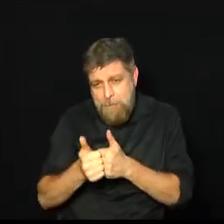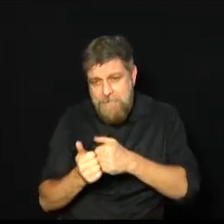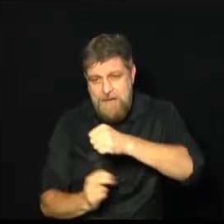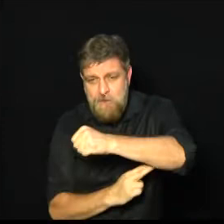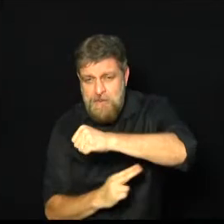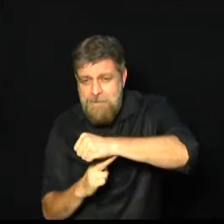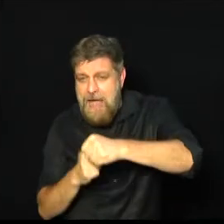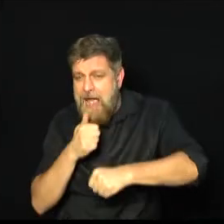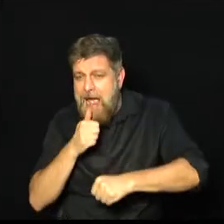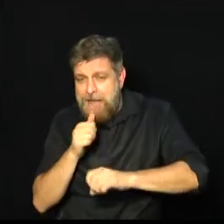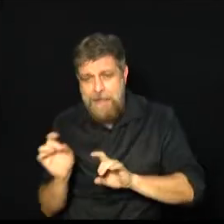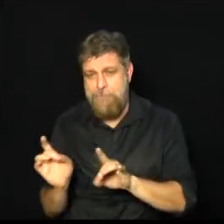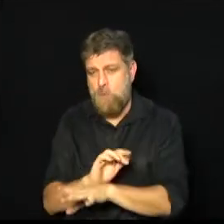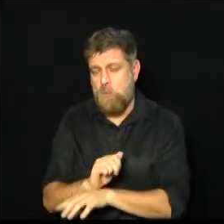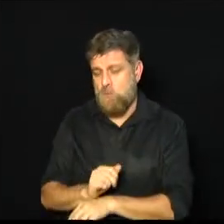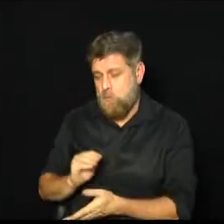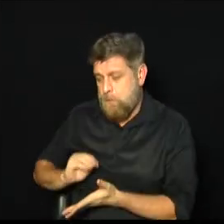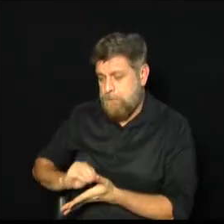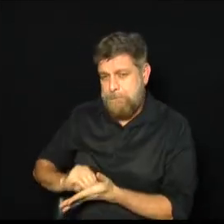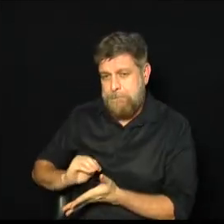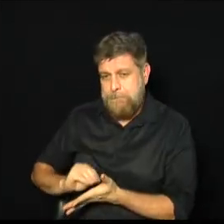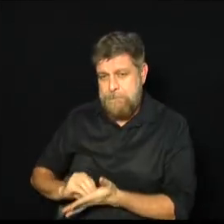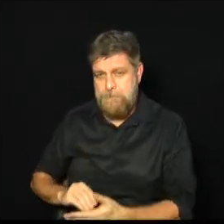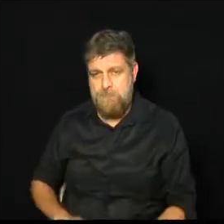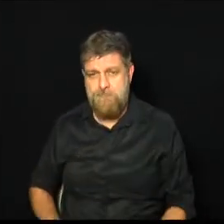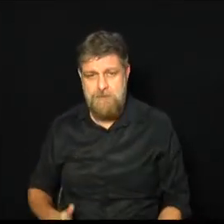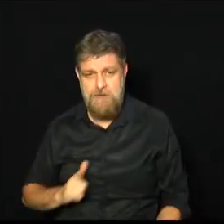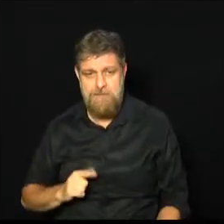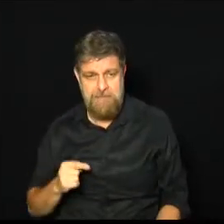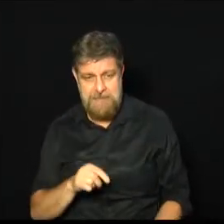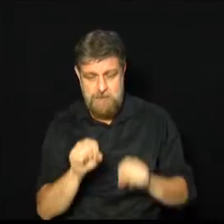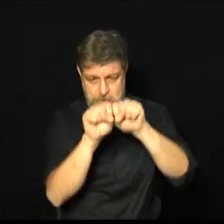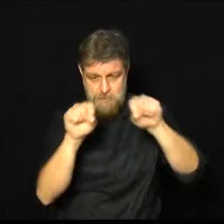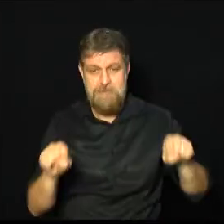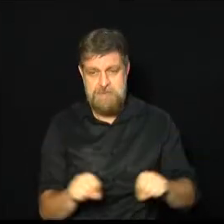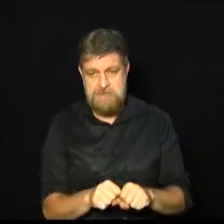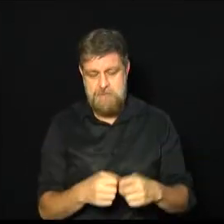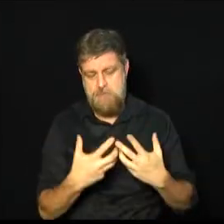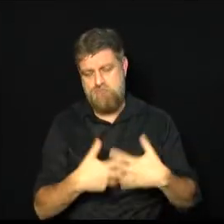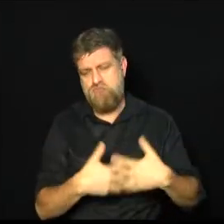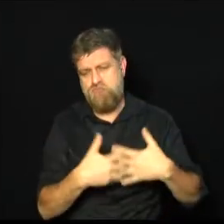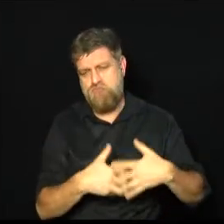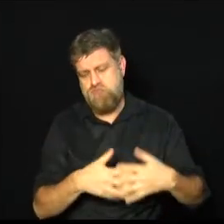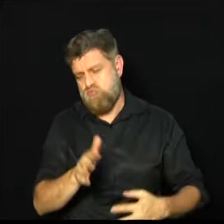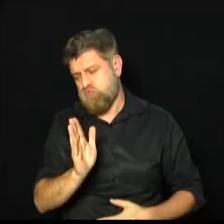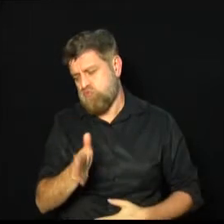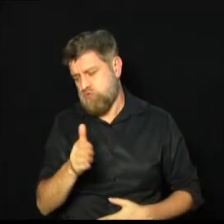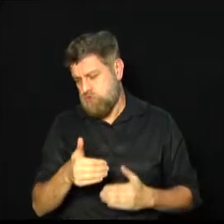que a gente não liberou ainda, mas não faz com que o sistema não seja operacional.